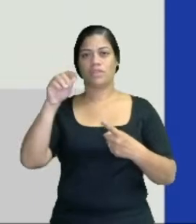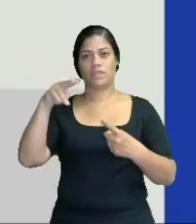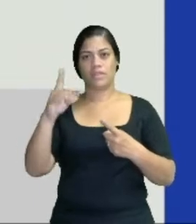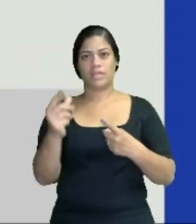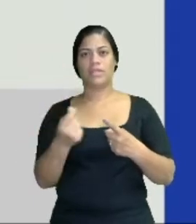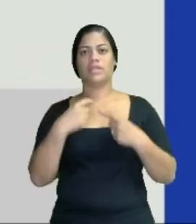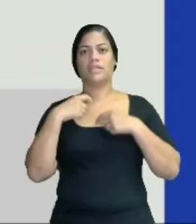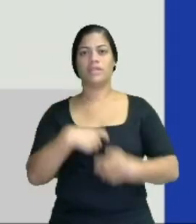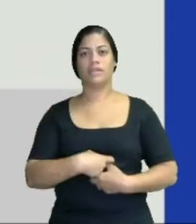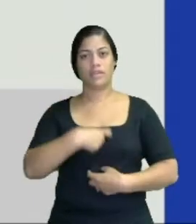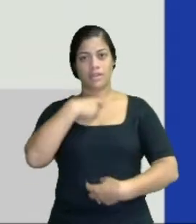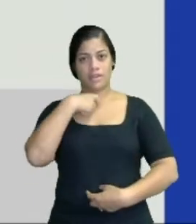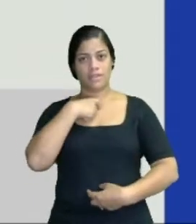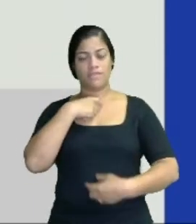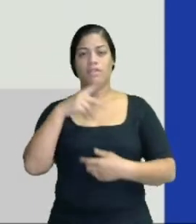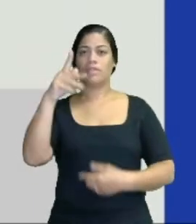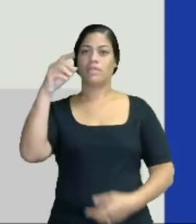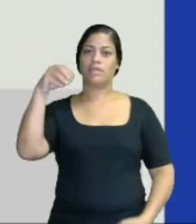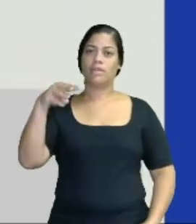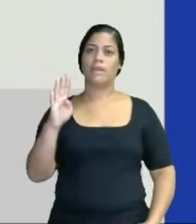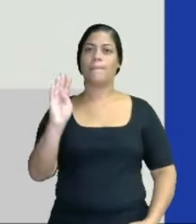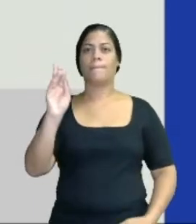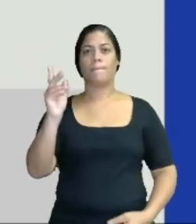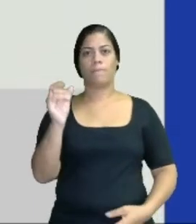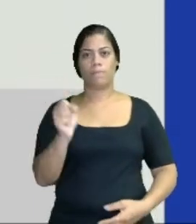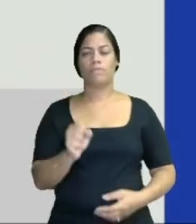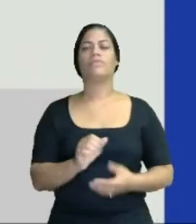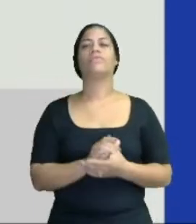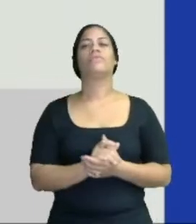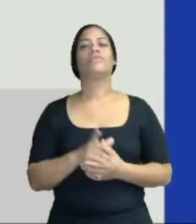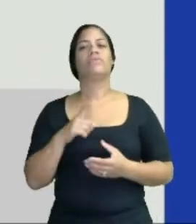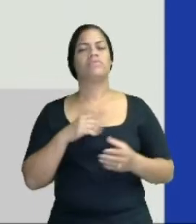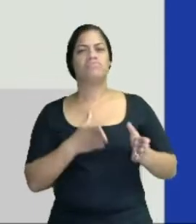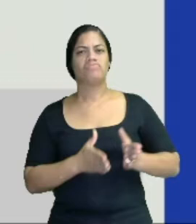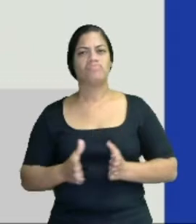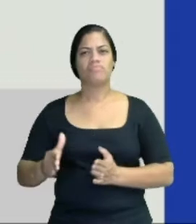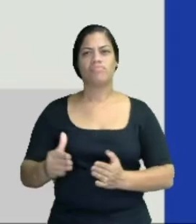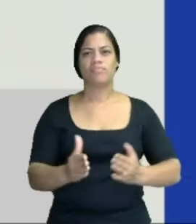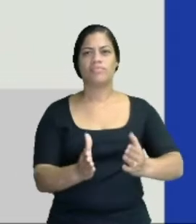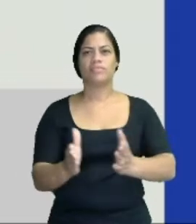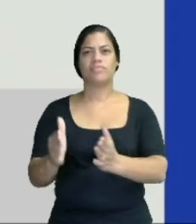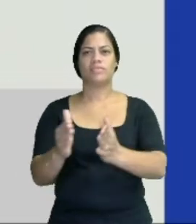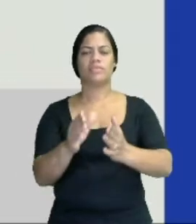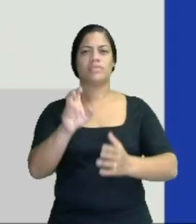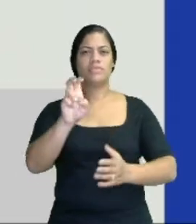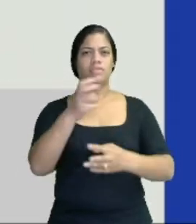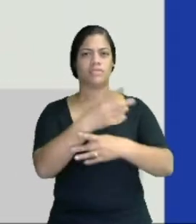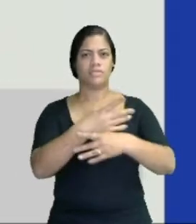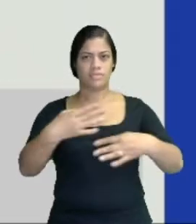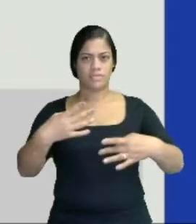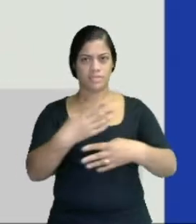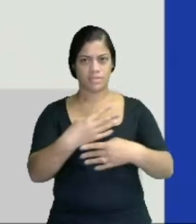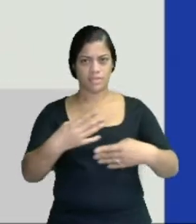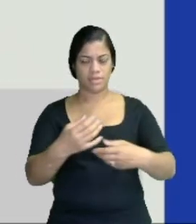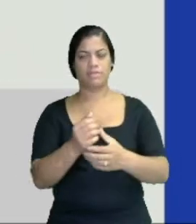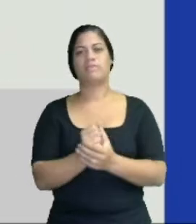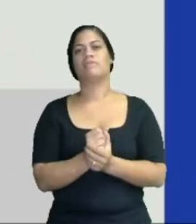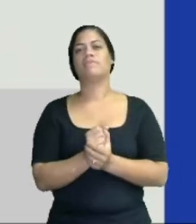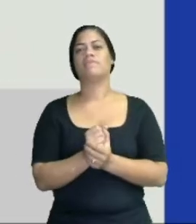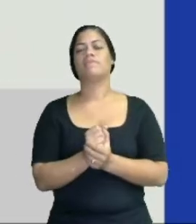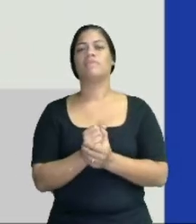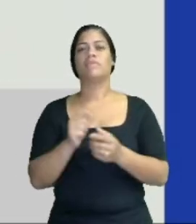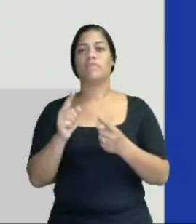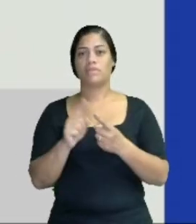Pombos, ambas situadas na Serra das Russas. Ao longo de seu curso, 5 cidades são banhadas, sendo